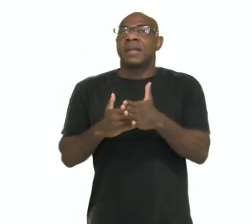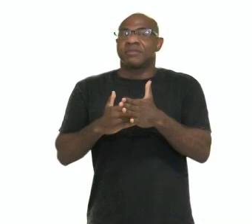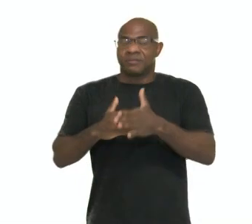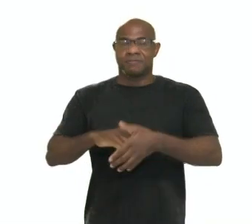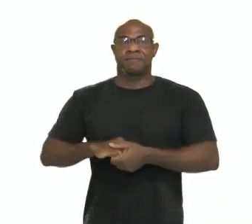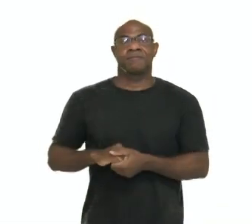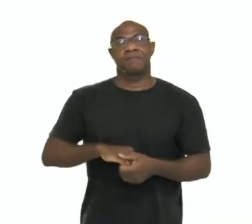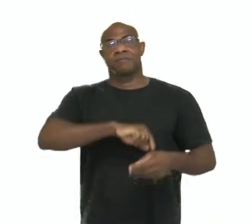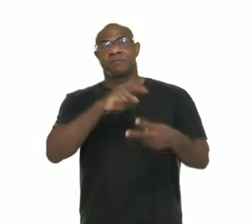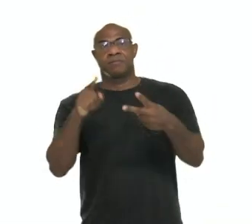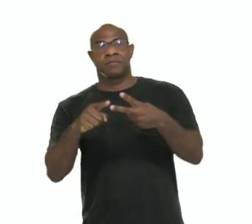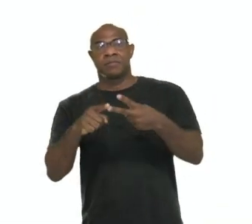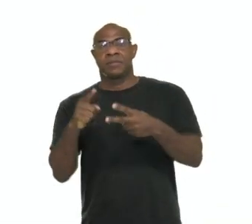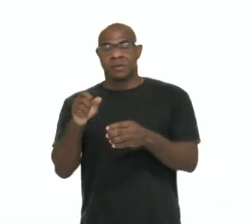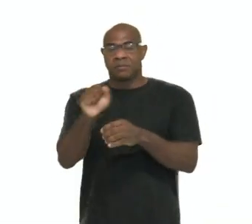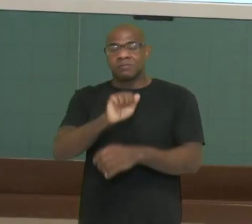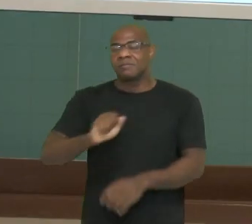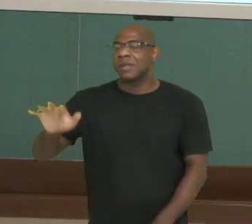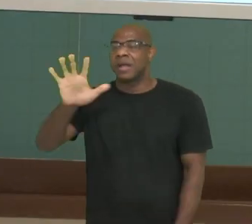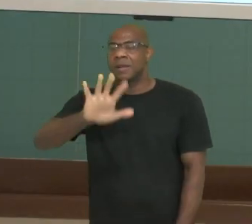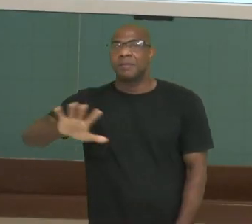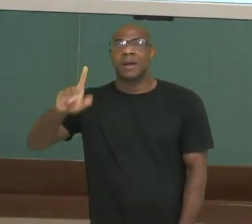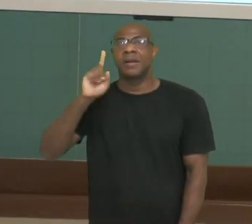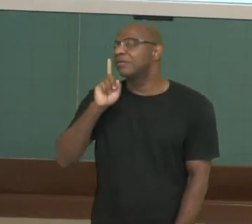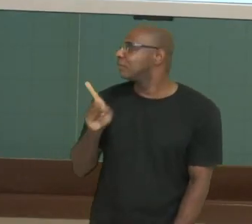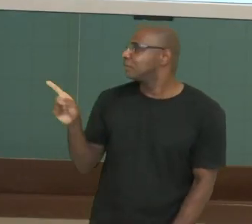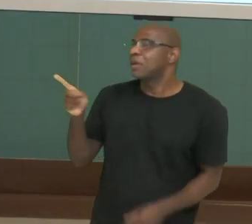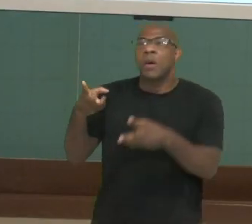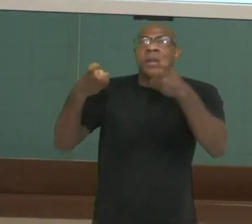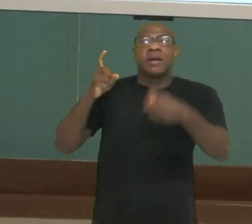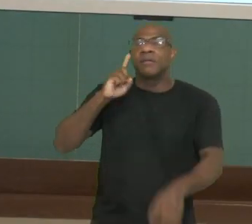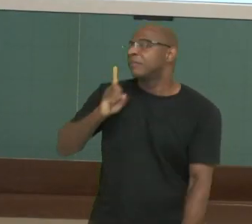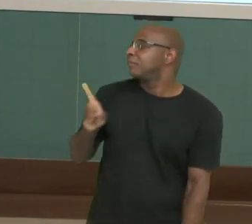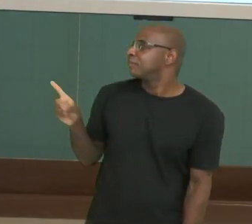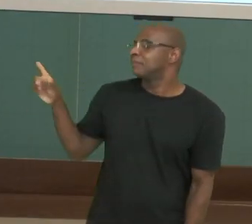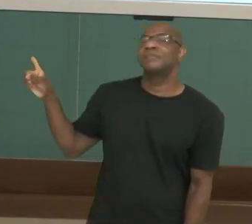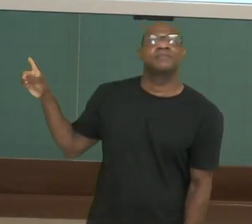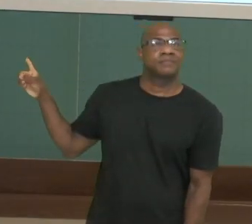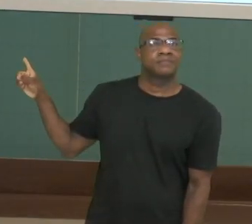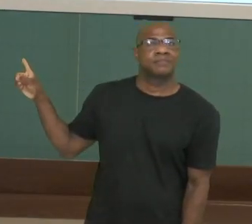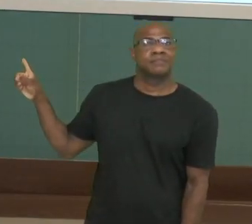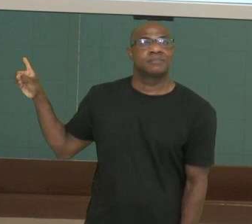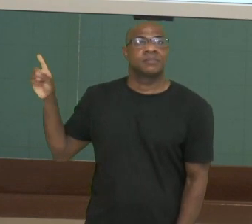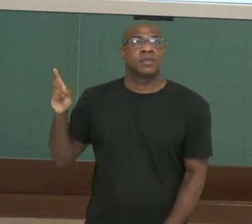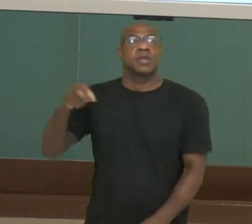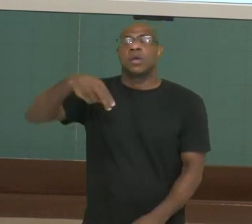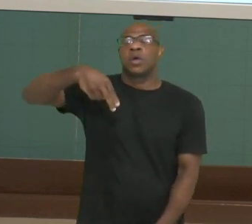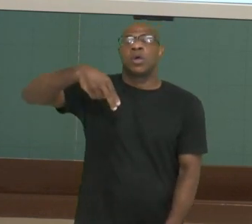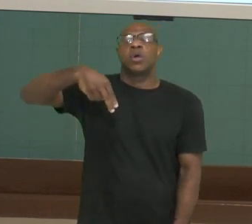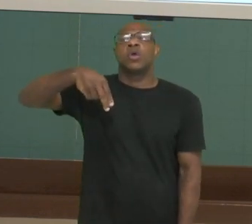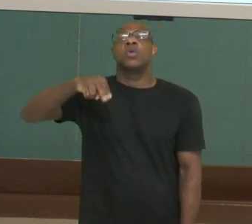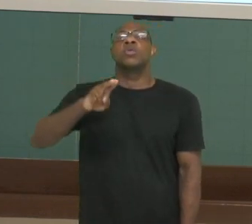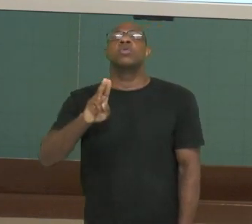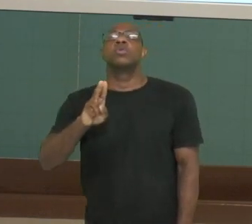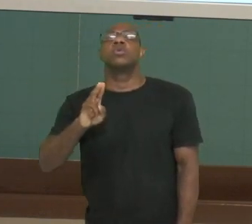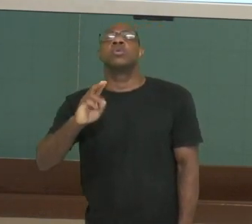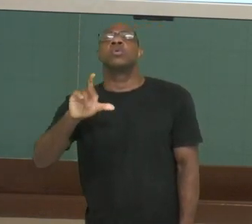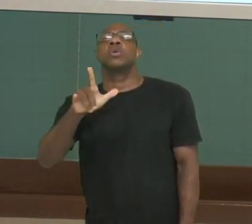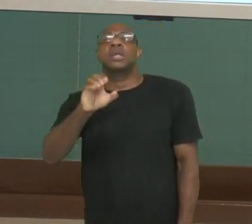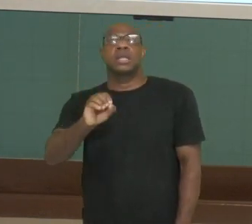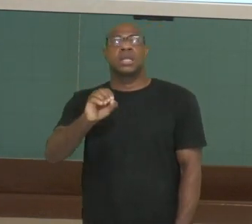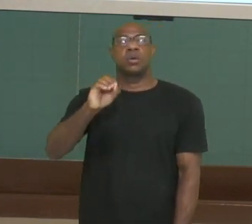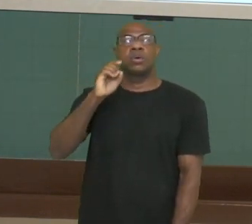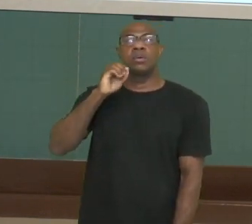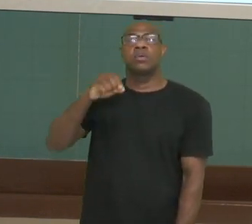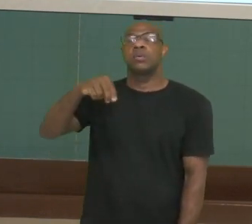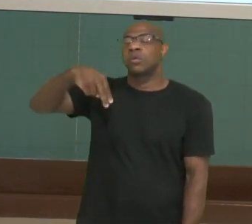nuclear. Aqui na imagem nós conseguimos observar o núcleo. Aqui o núcleo da célula animal e